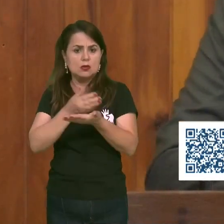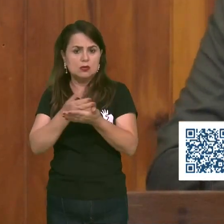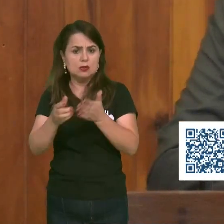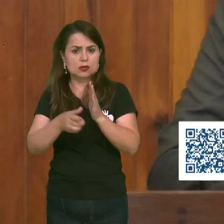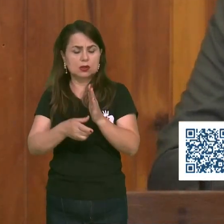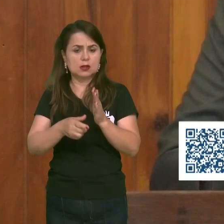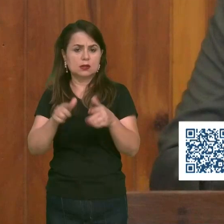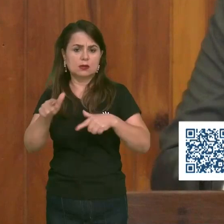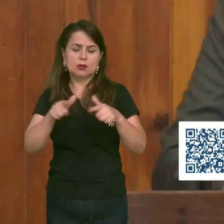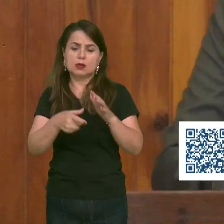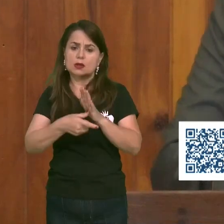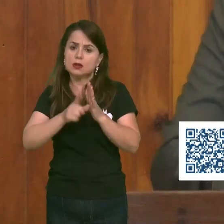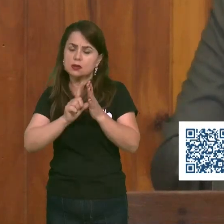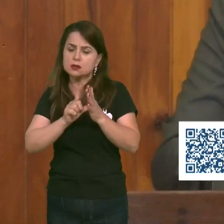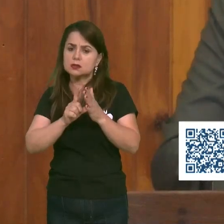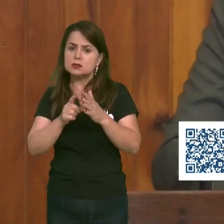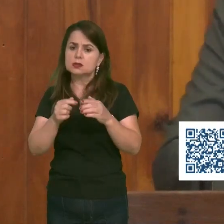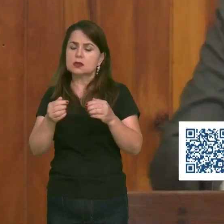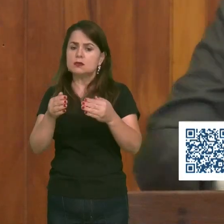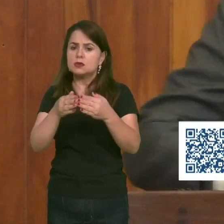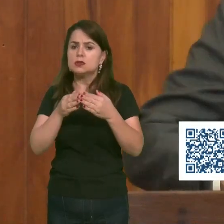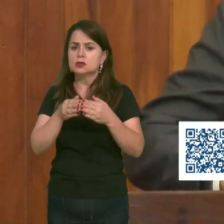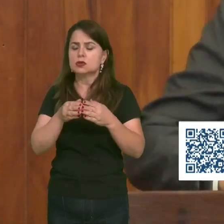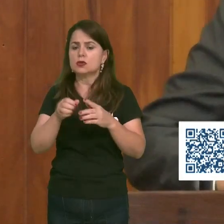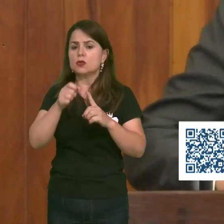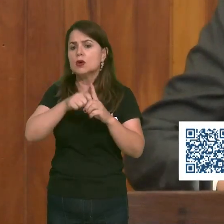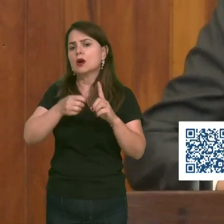executar aí o pedido de